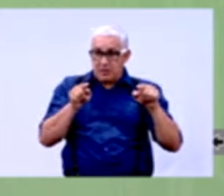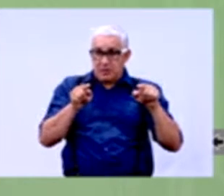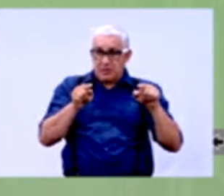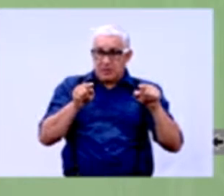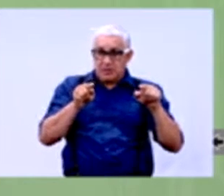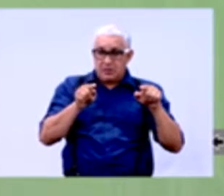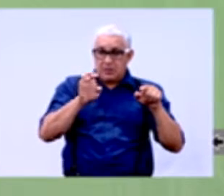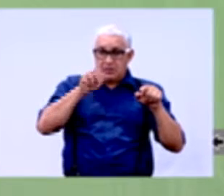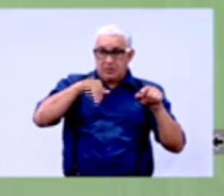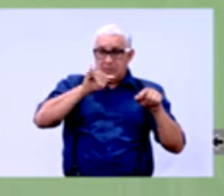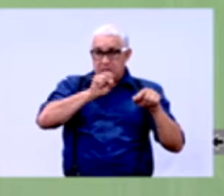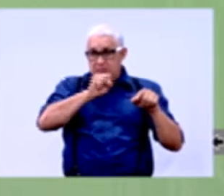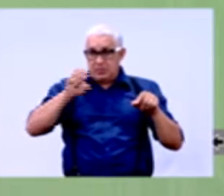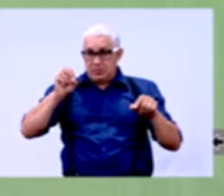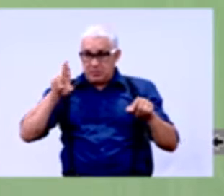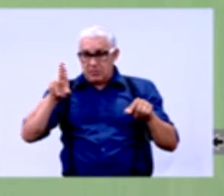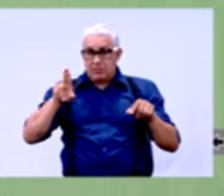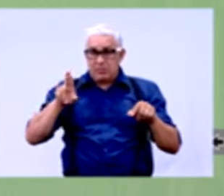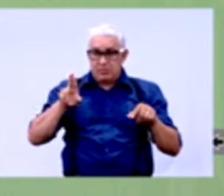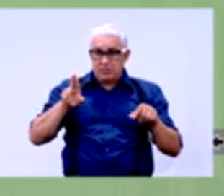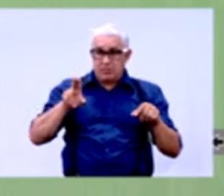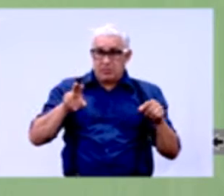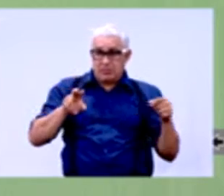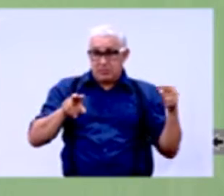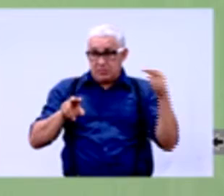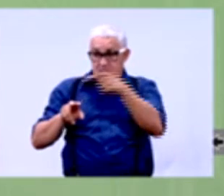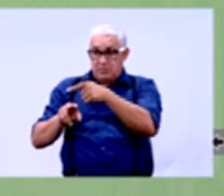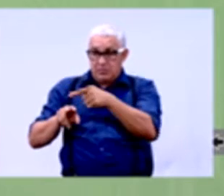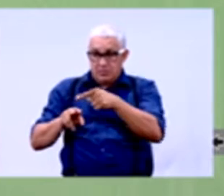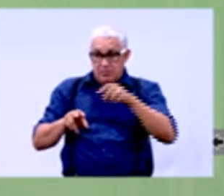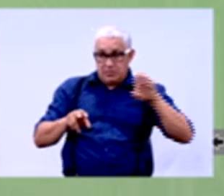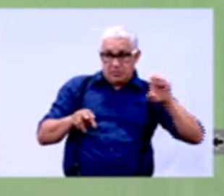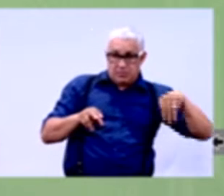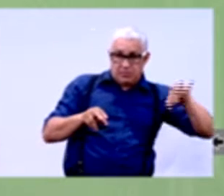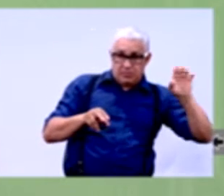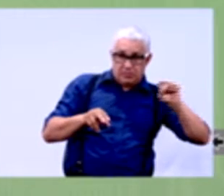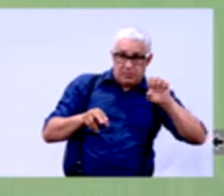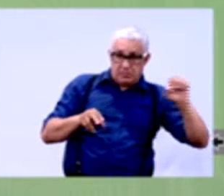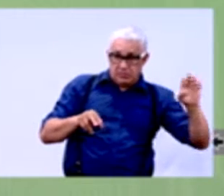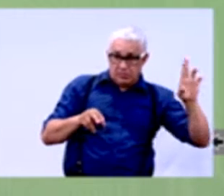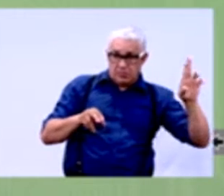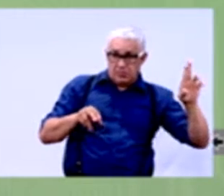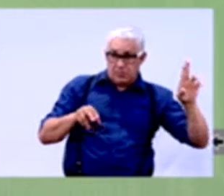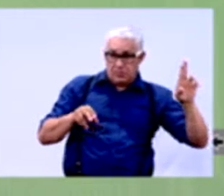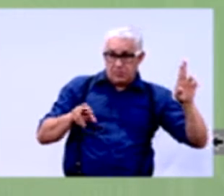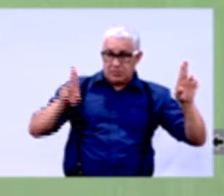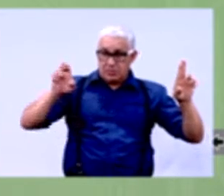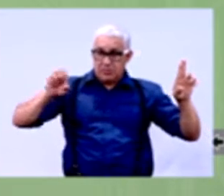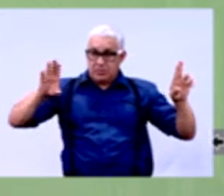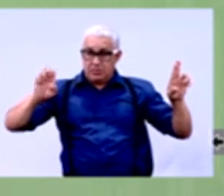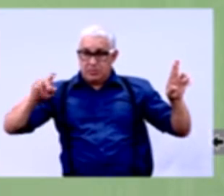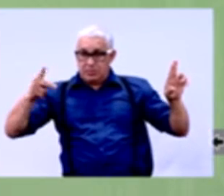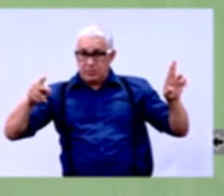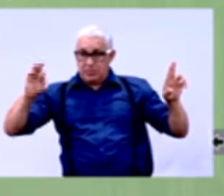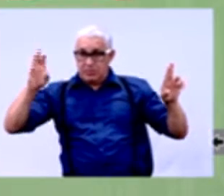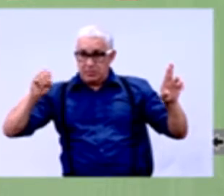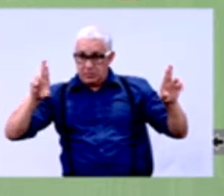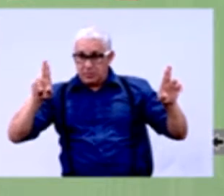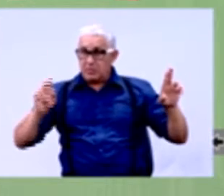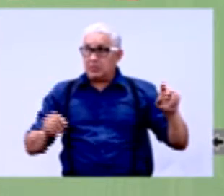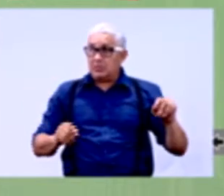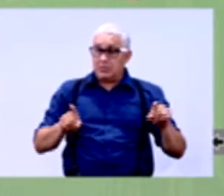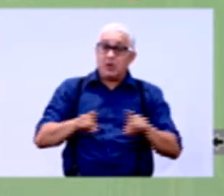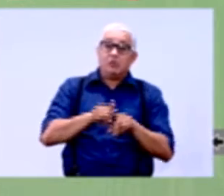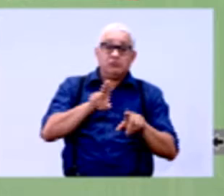emissor para o receptor, objeto emissor para o objeto receptor, com o nome e